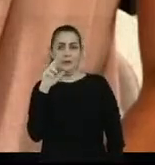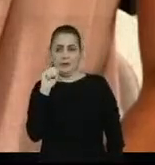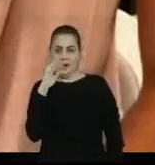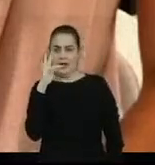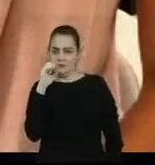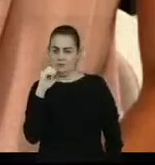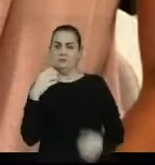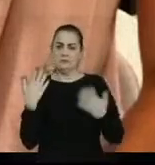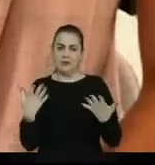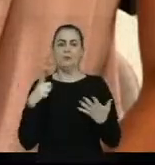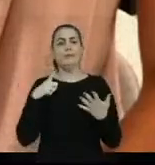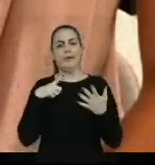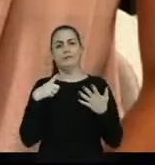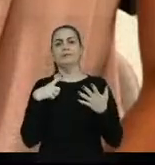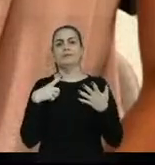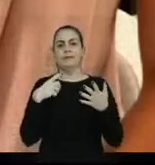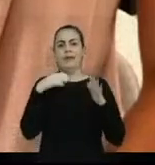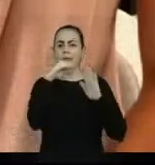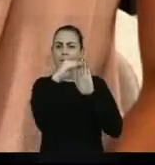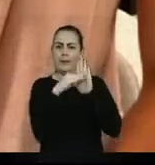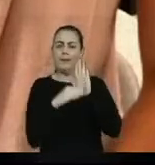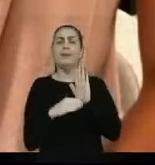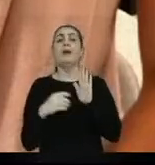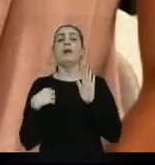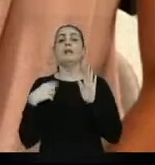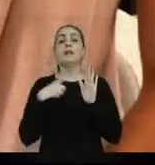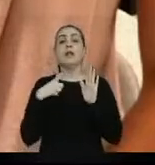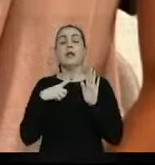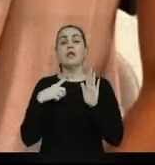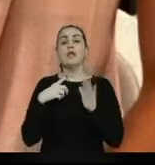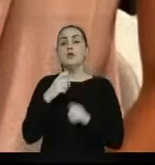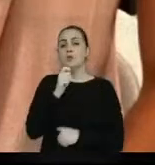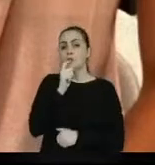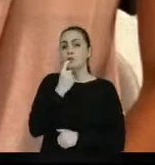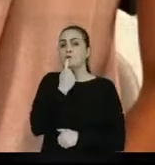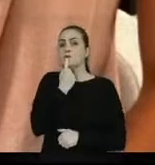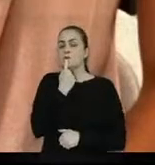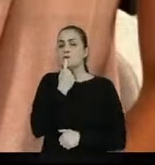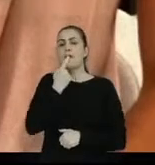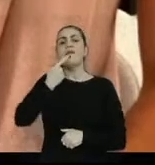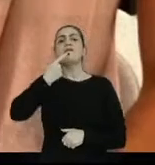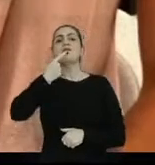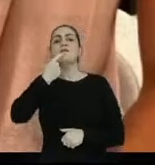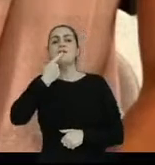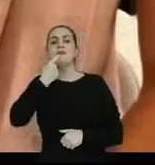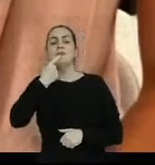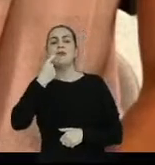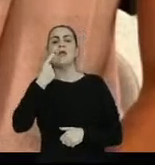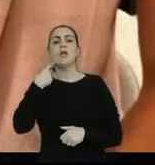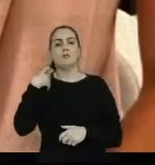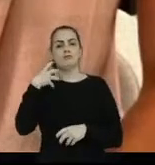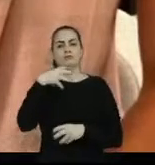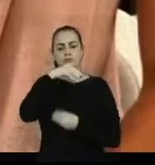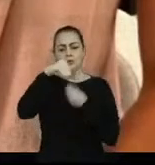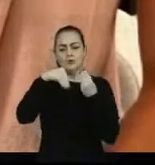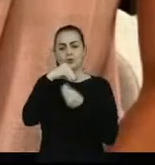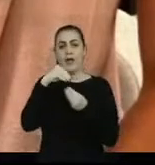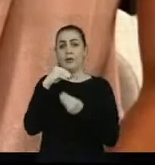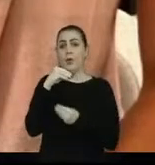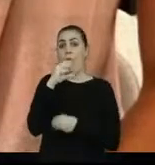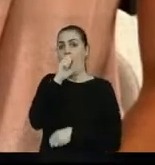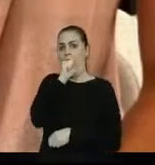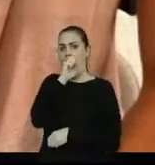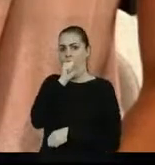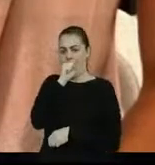falei, da gente concentrar, né, o nitrato para o consumo num pré-treino, por exemplo. Então, os 100 gramas de